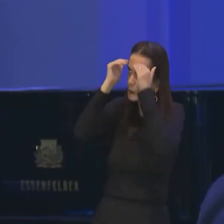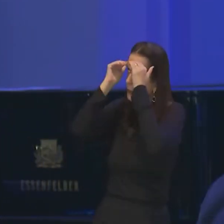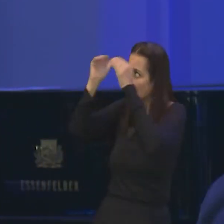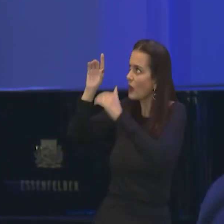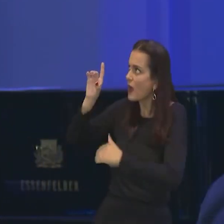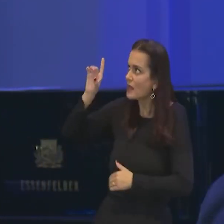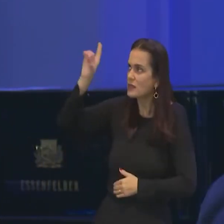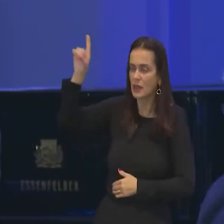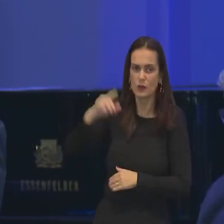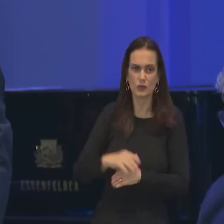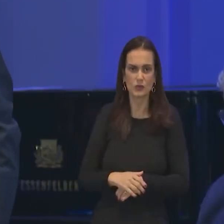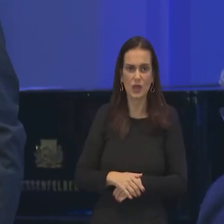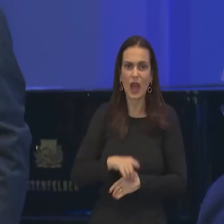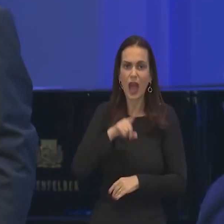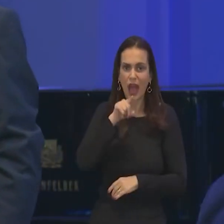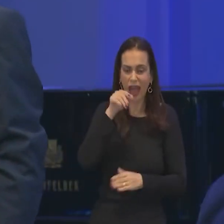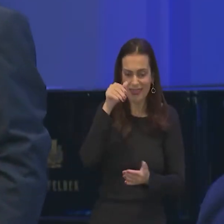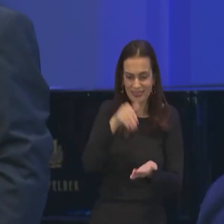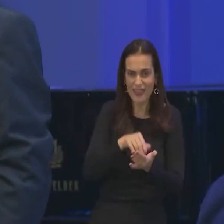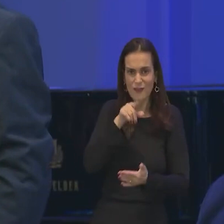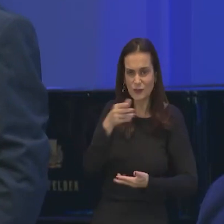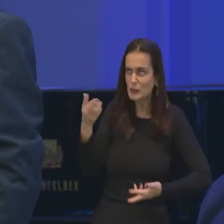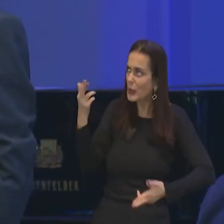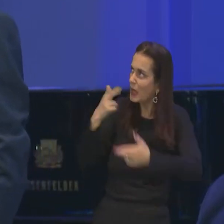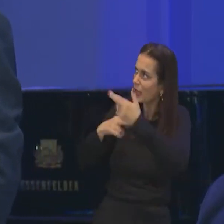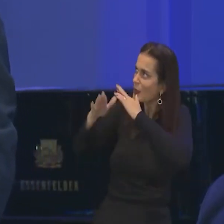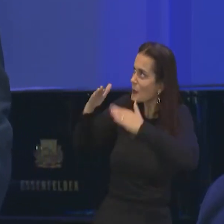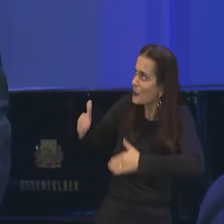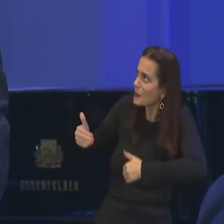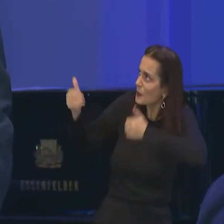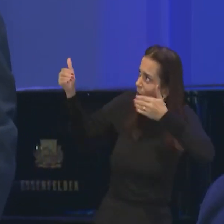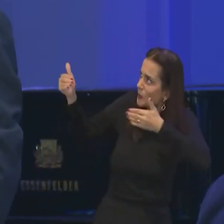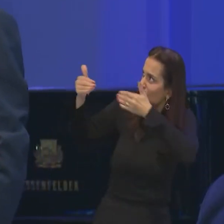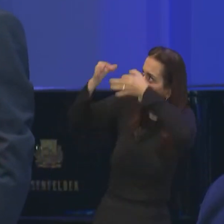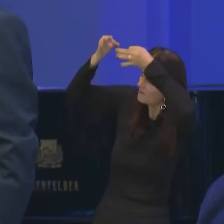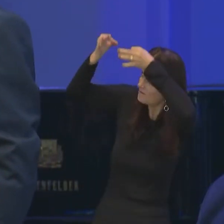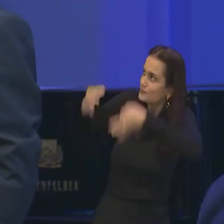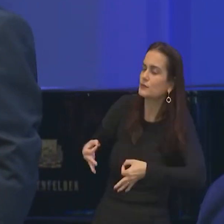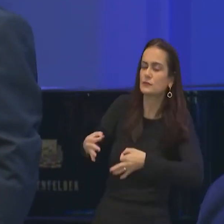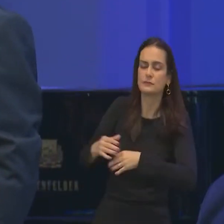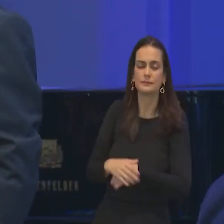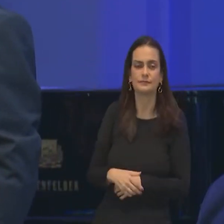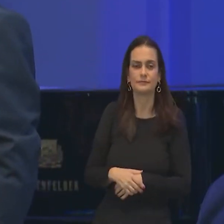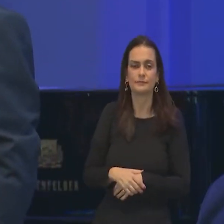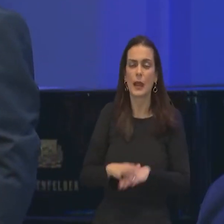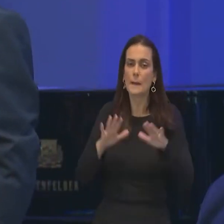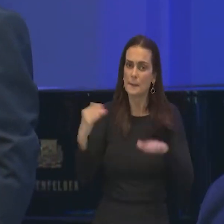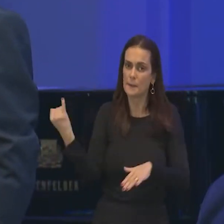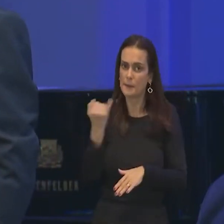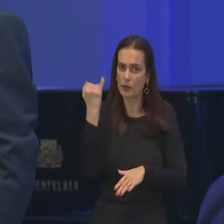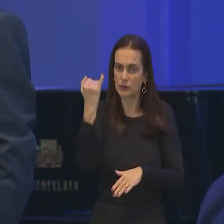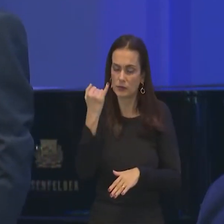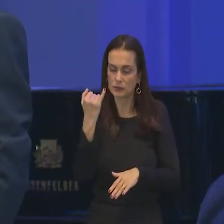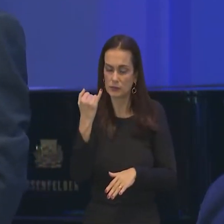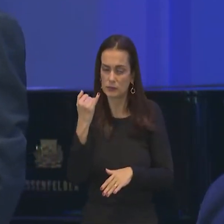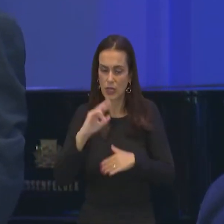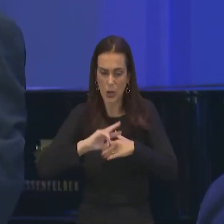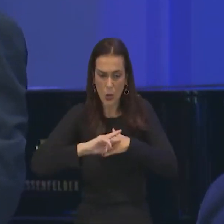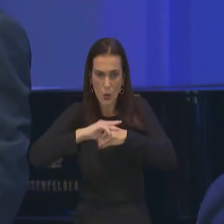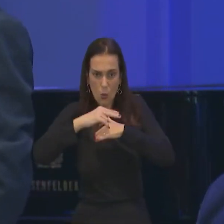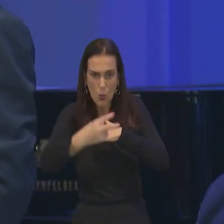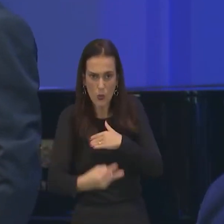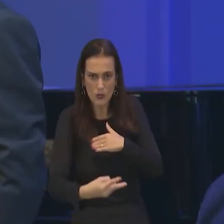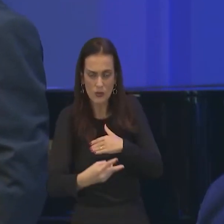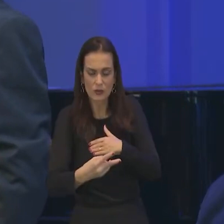o relacionamento que está rompido com aquela pessoa. Até quando? Mas é interessante que a consequência para o povo de Deus